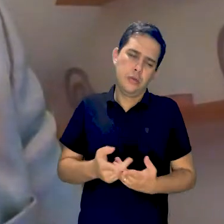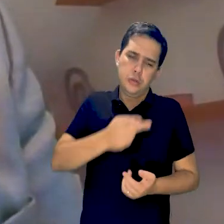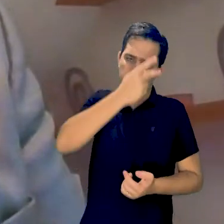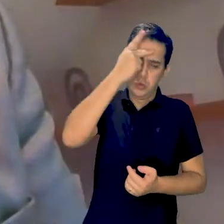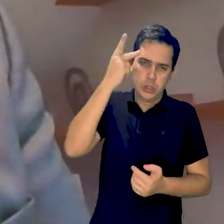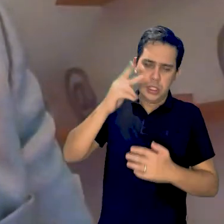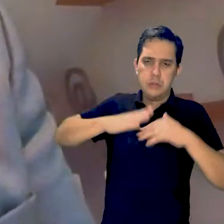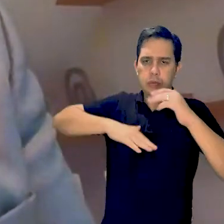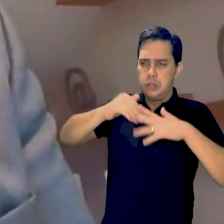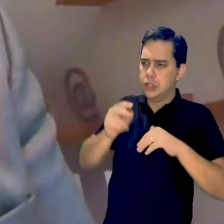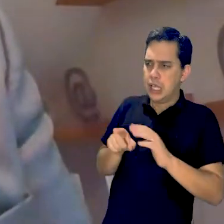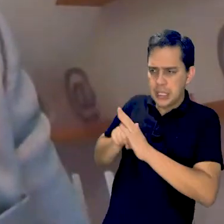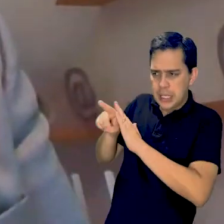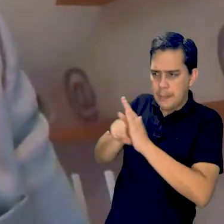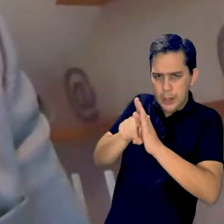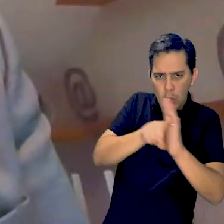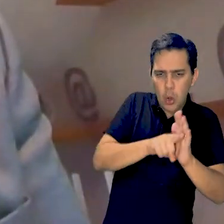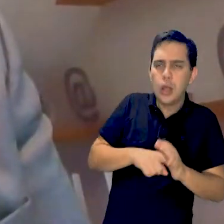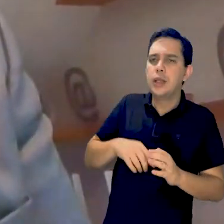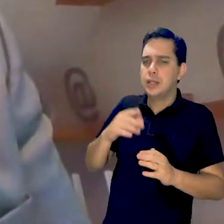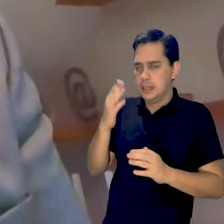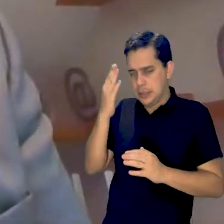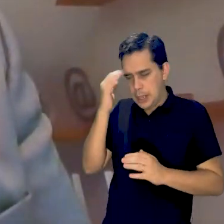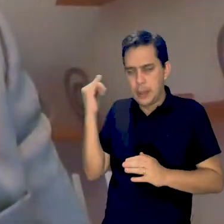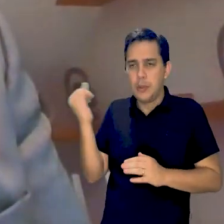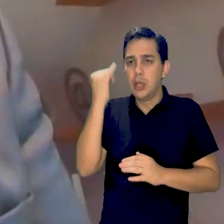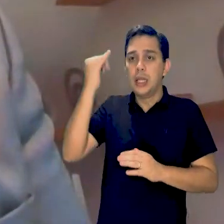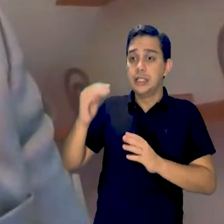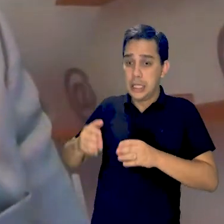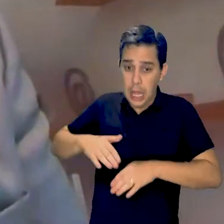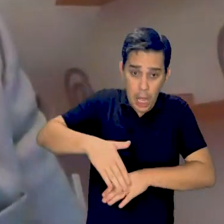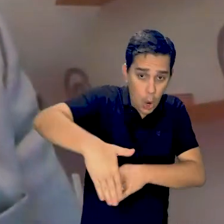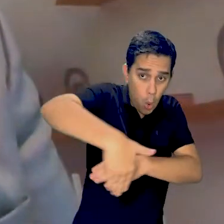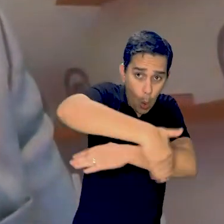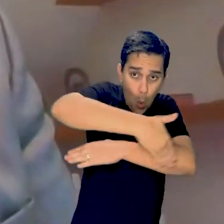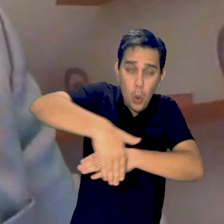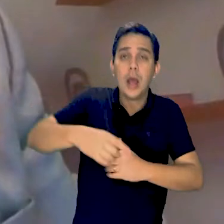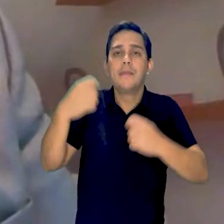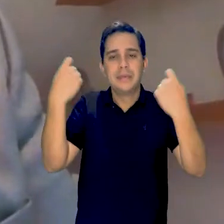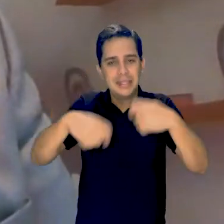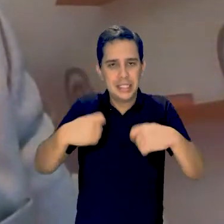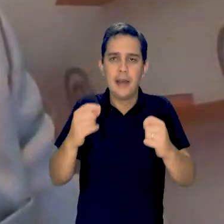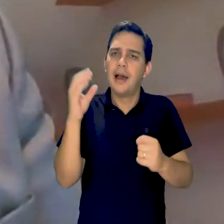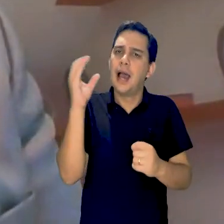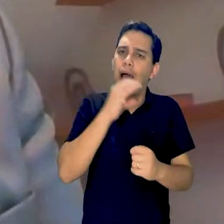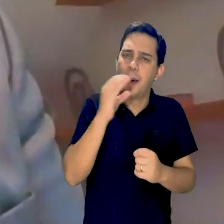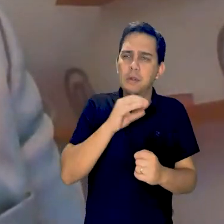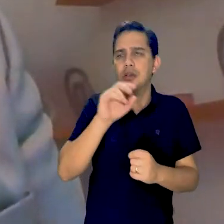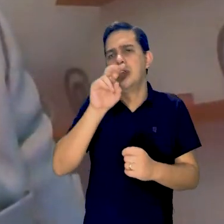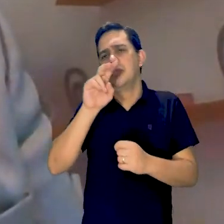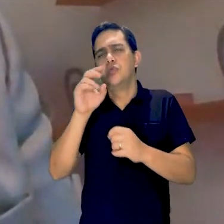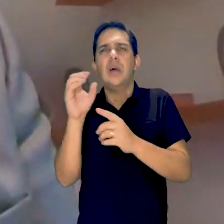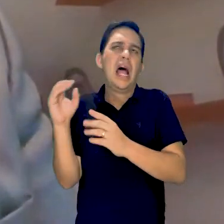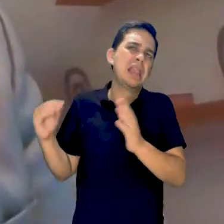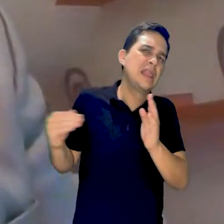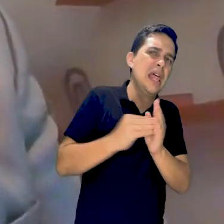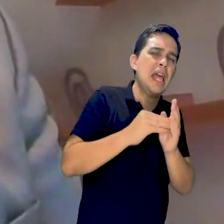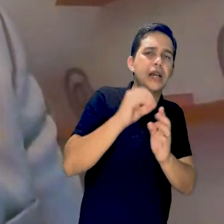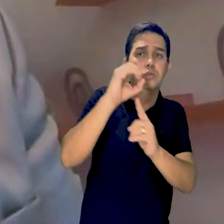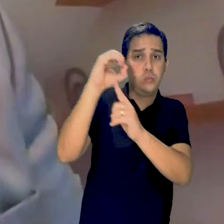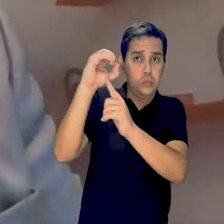de velocidade em 70 km. Então, existe uma grande possibilidade de que, se